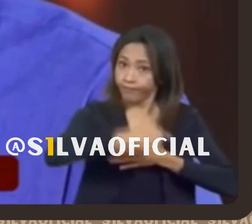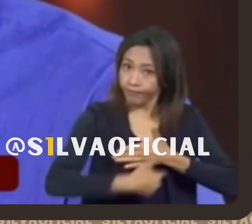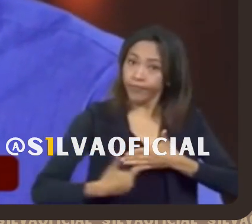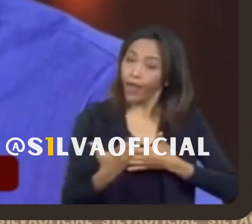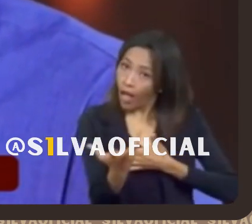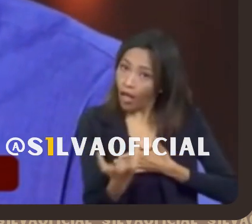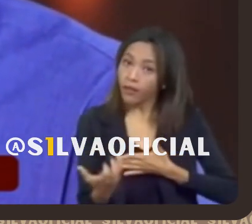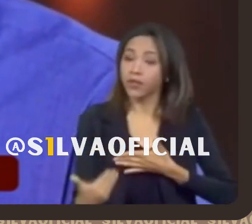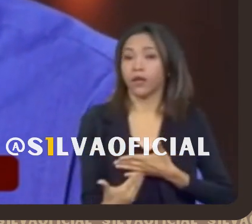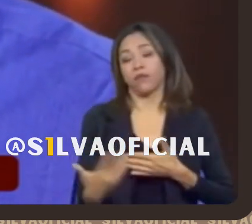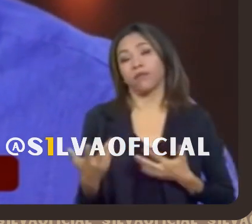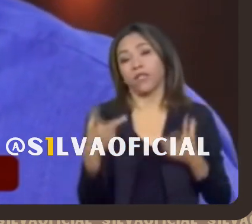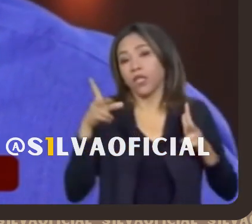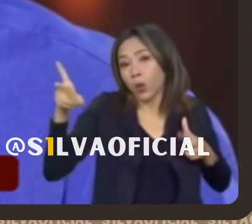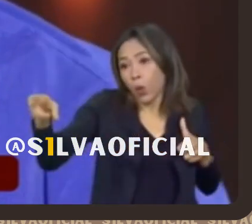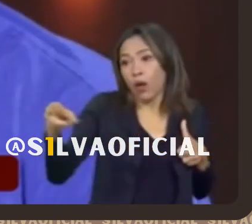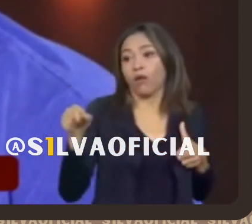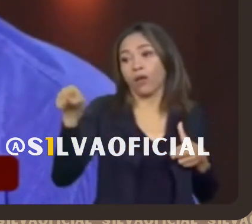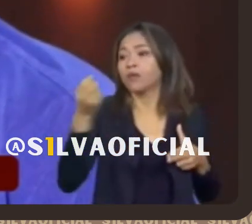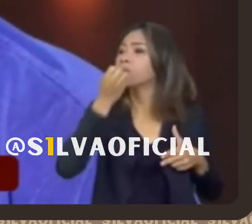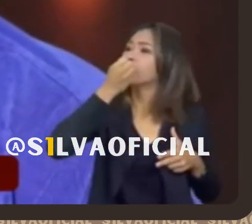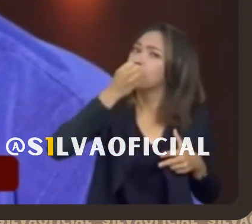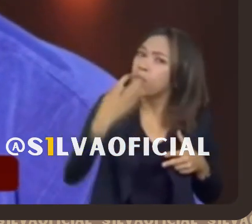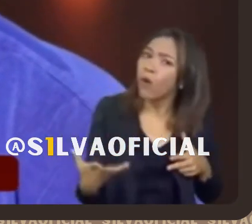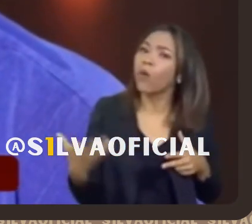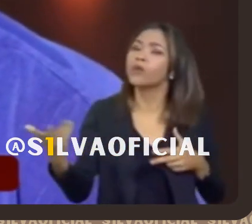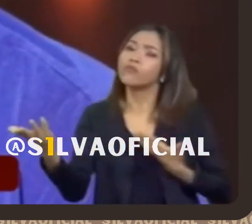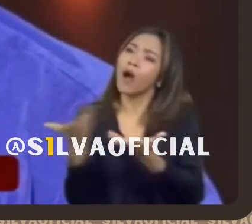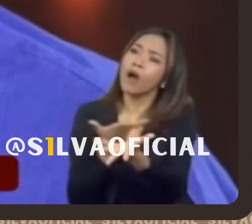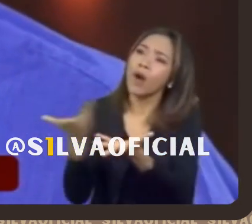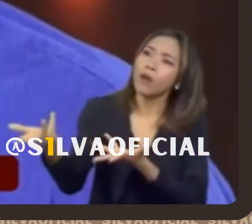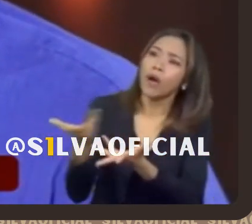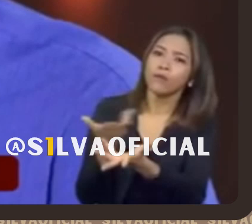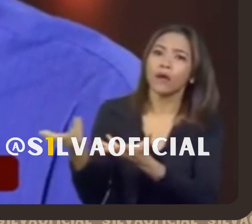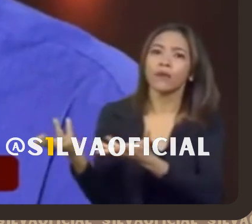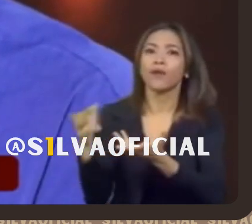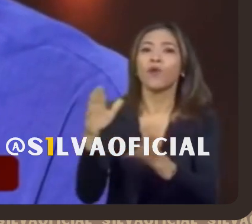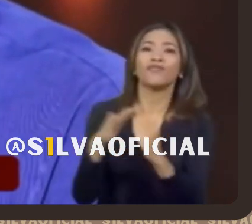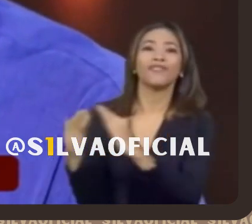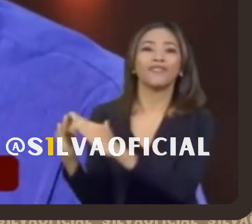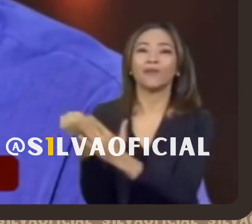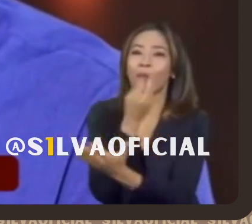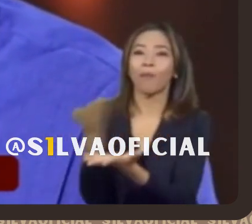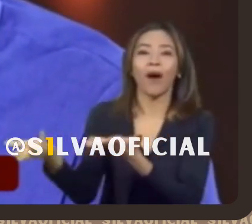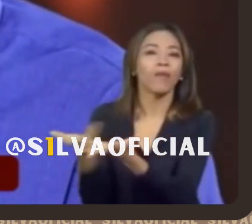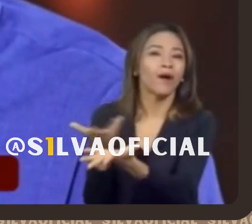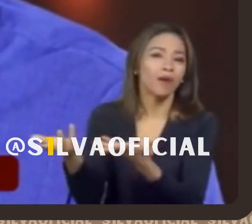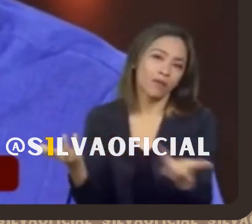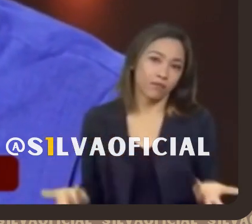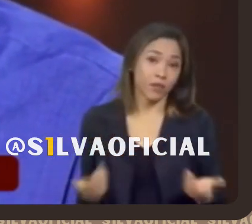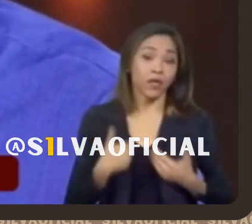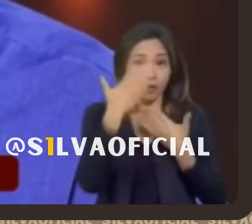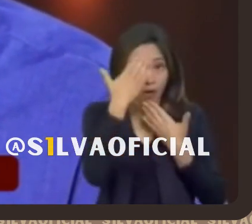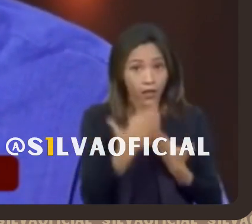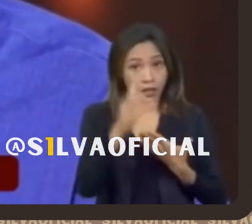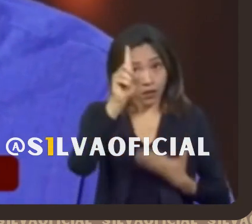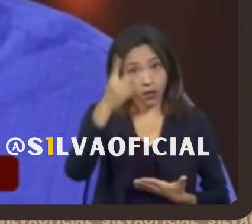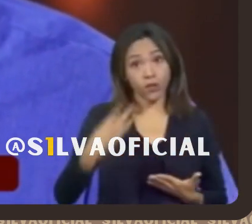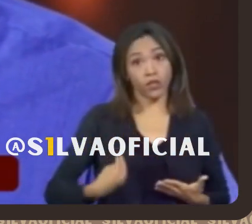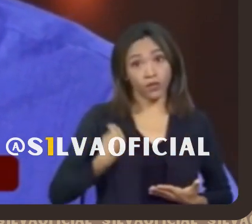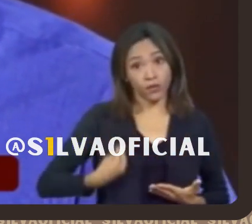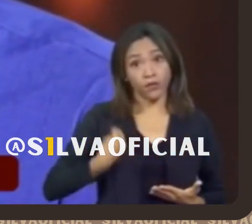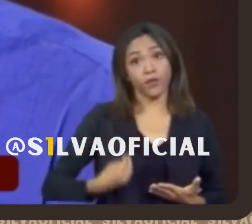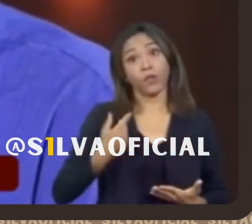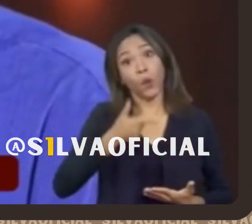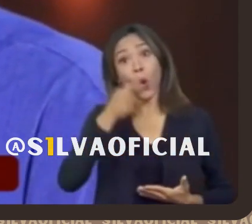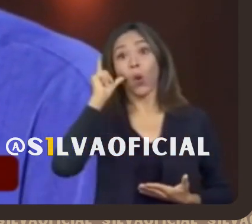que eles sejam bons vizinhos E aí somente a paz Pode garantir isso por isso eu agradeço a Deus poder ter vivido a noite de ontem e